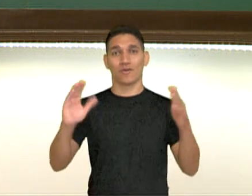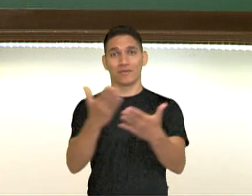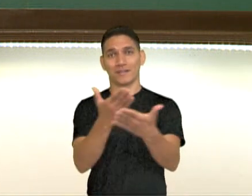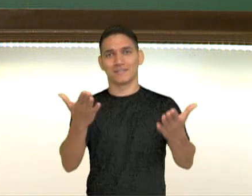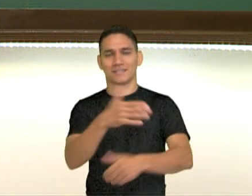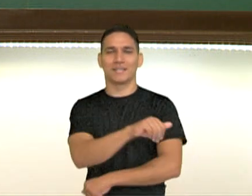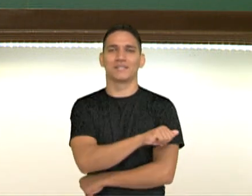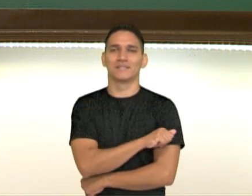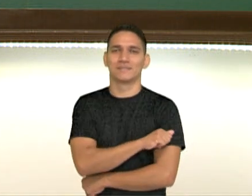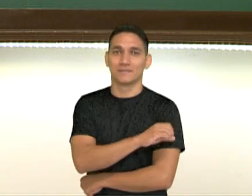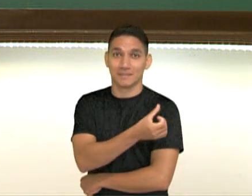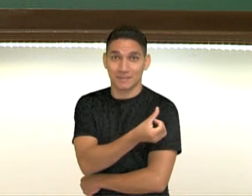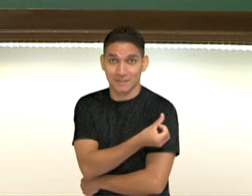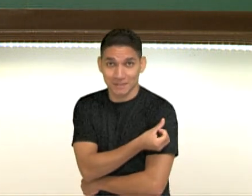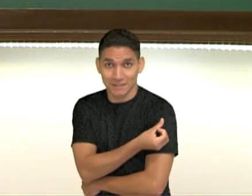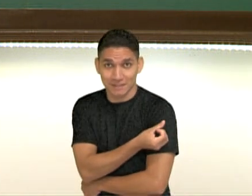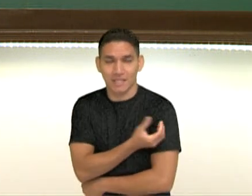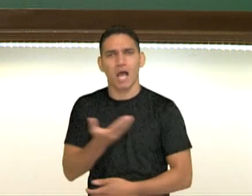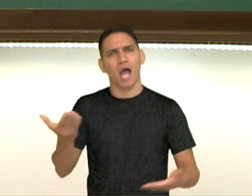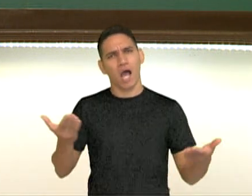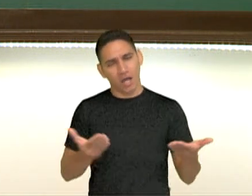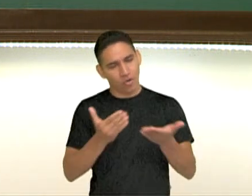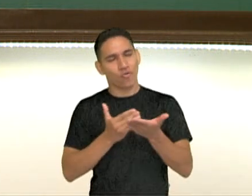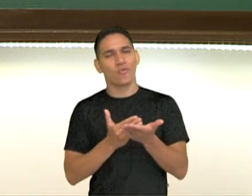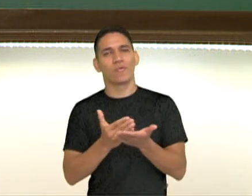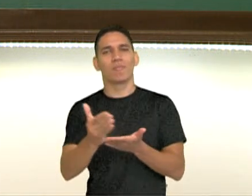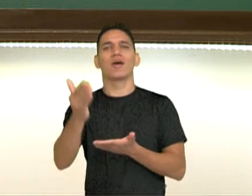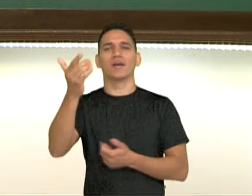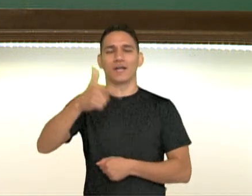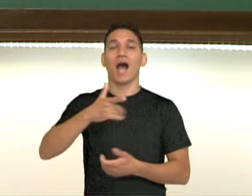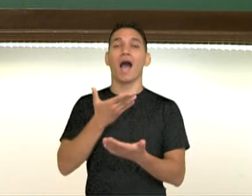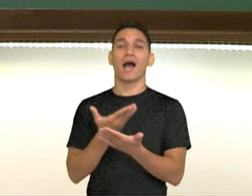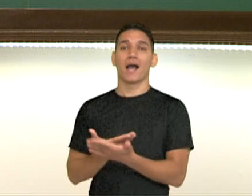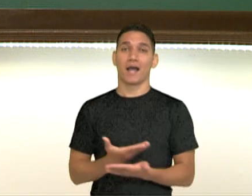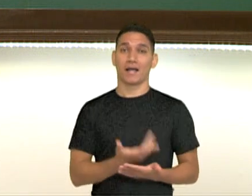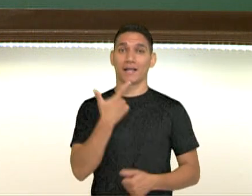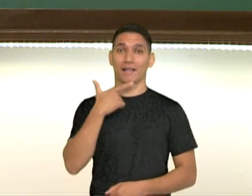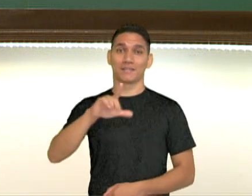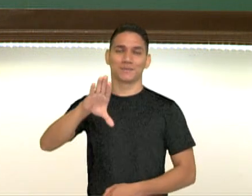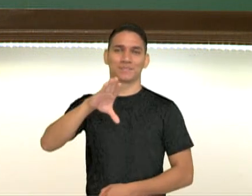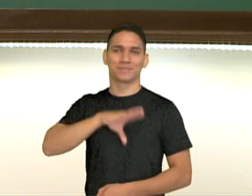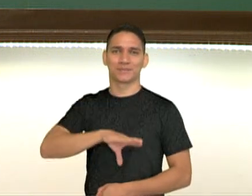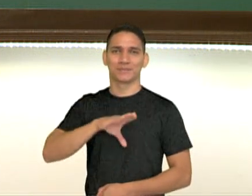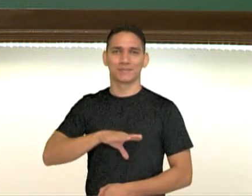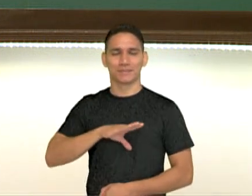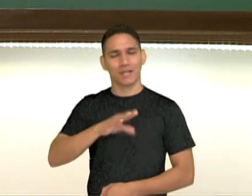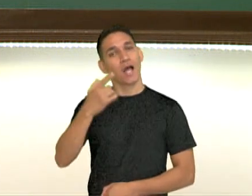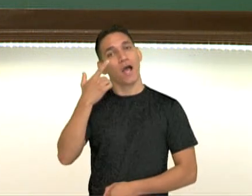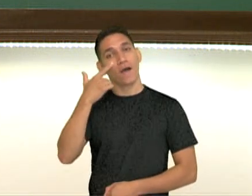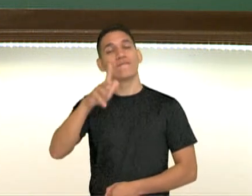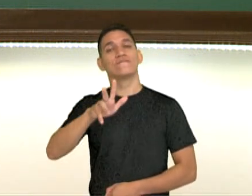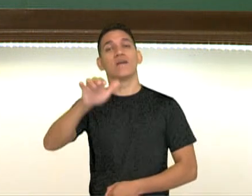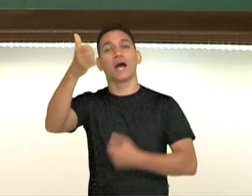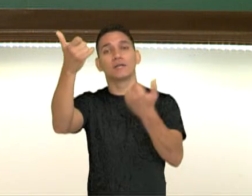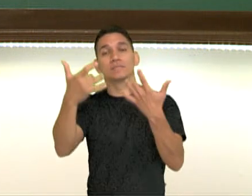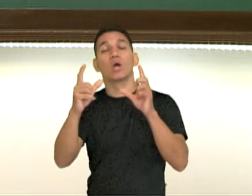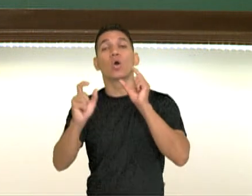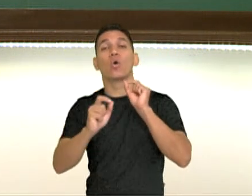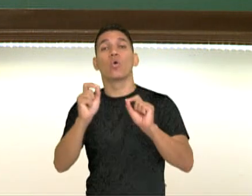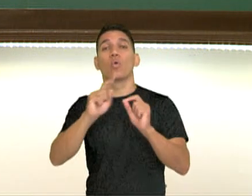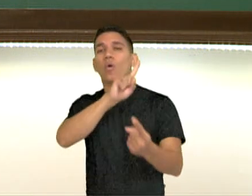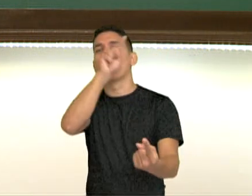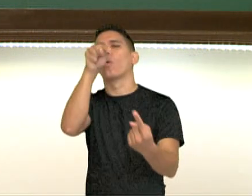Olá, estudantes do sexto ano, estamos iniciando mais uma aula, né, de língua portuguesa. Vamos conhecer aqui comigo